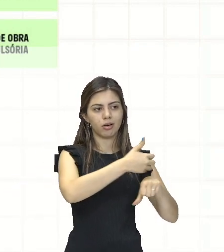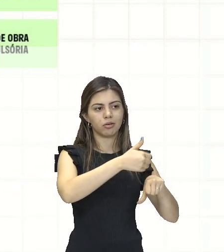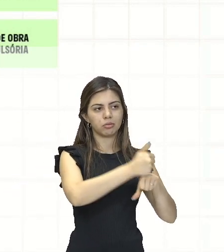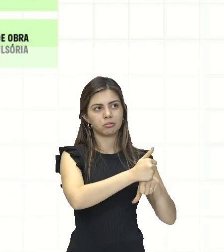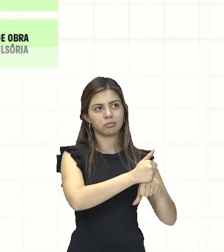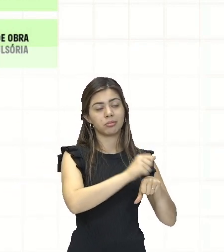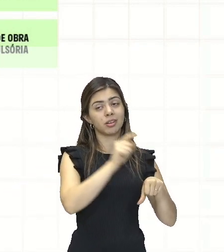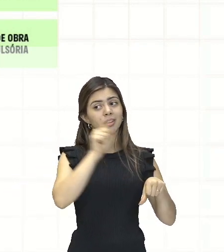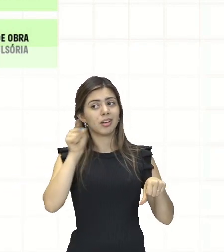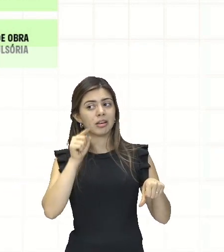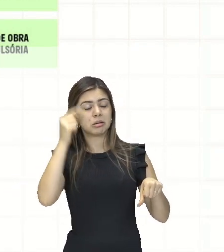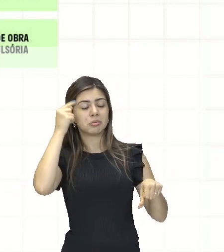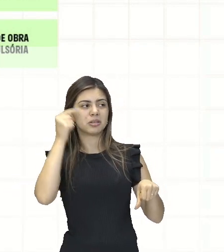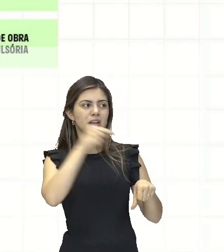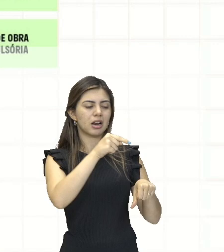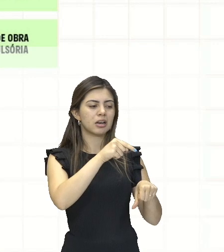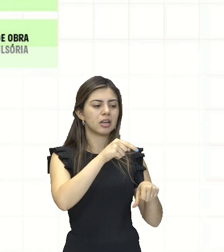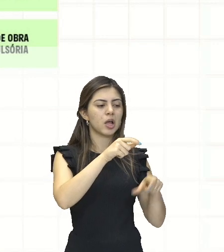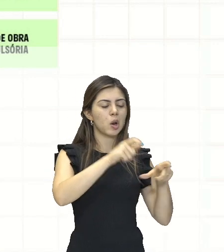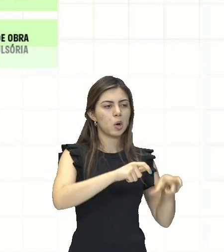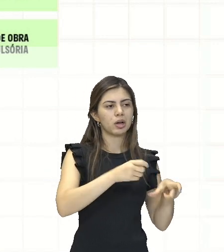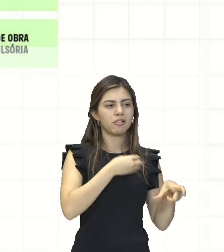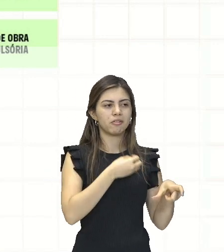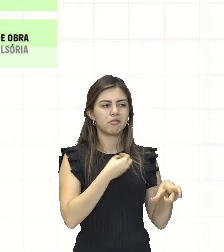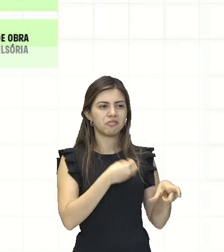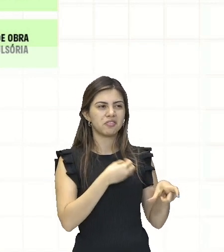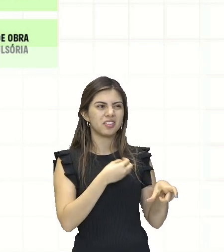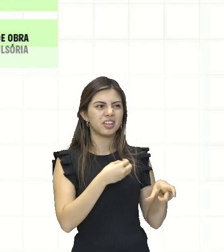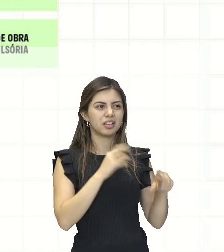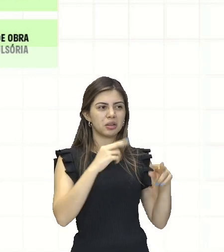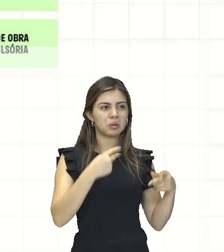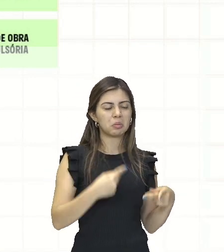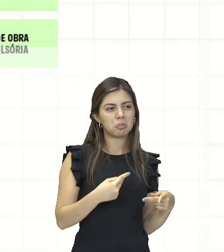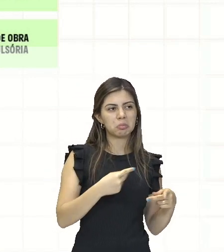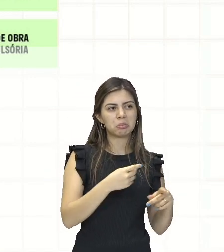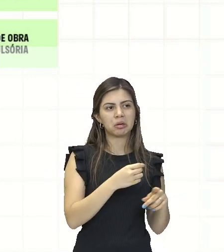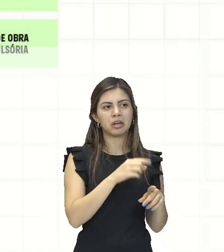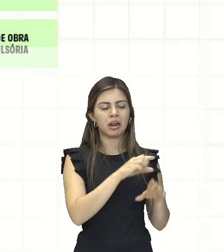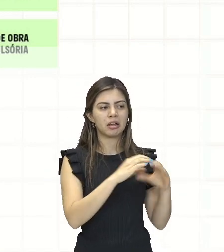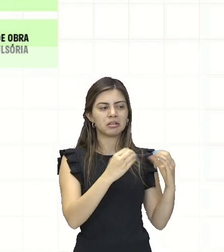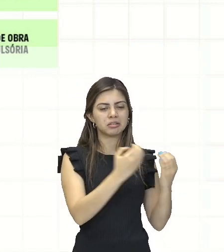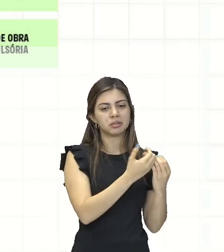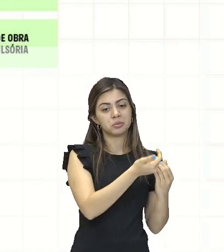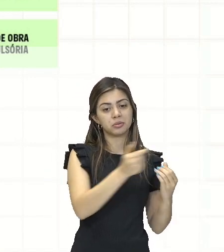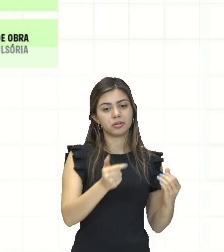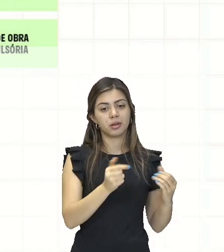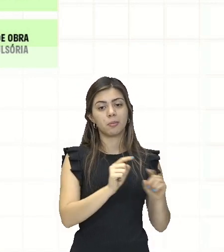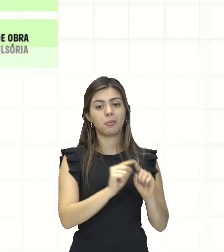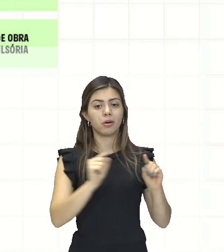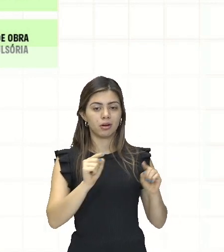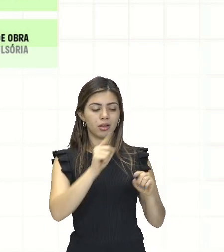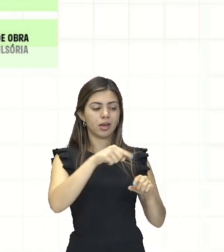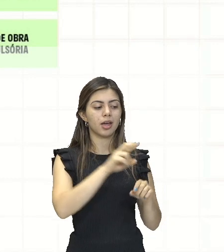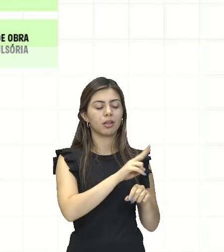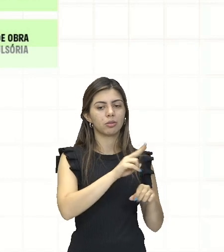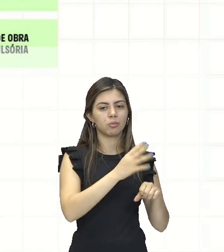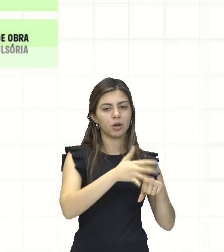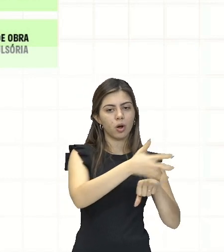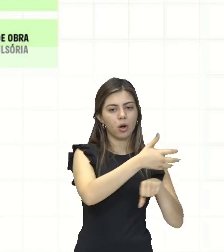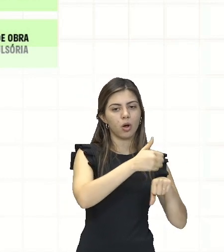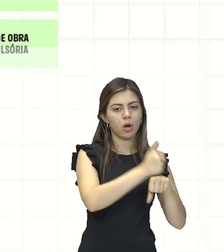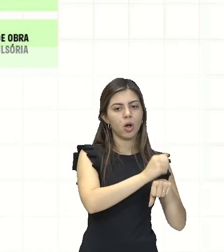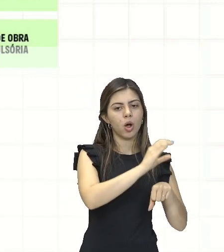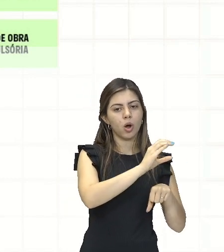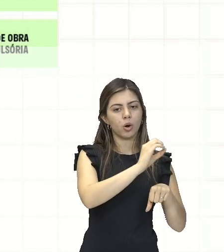civilizado para essa metrópole. Esse território que eles vão encontrar é chamado de colônia. Essa